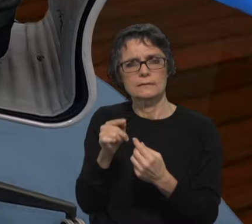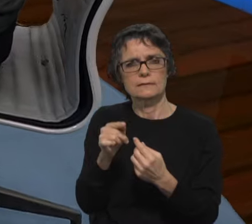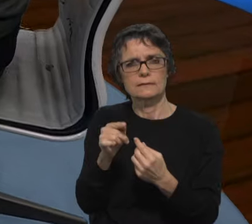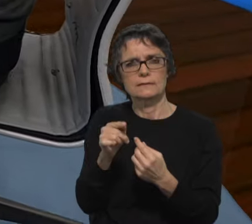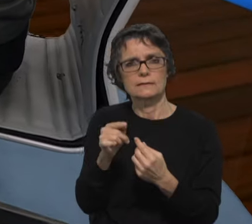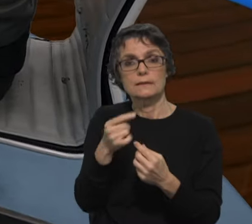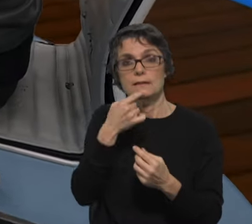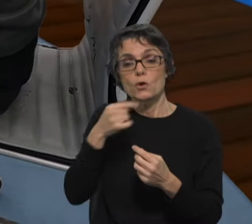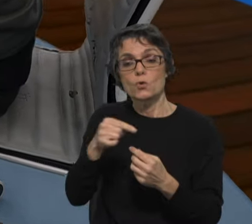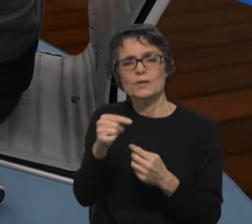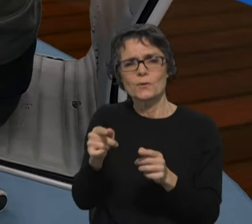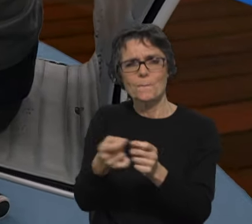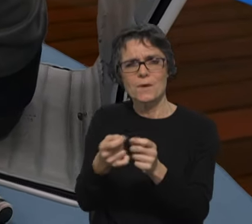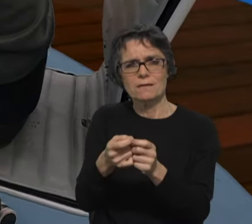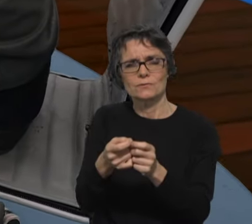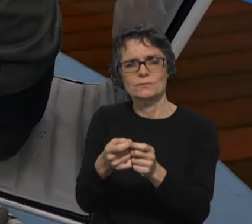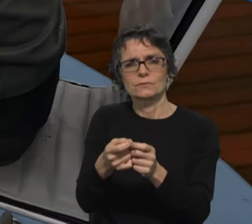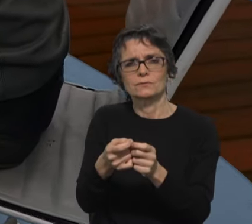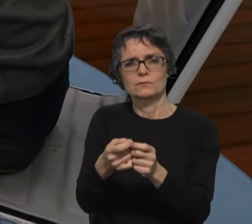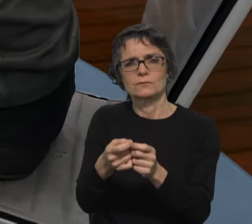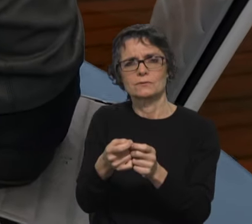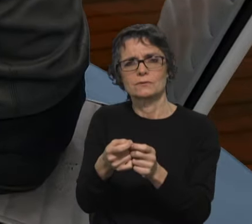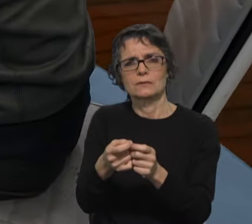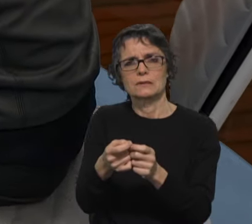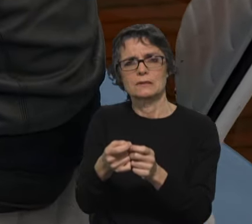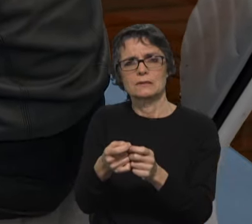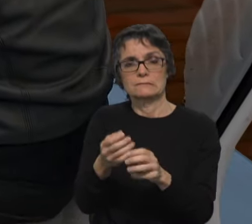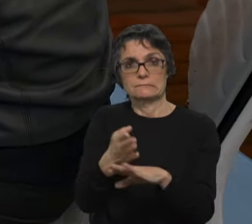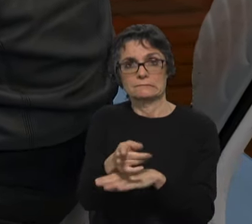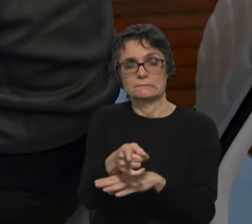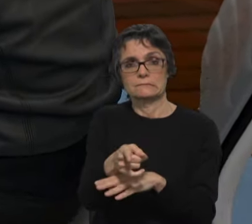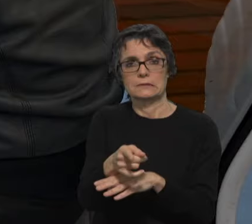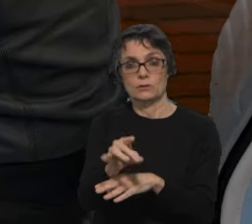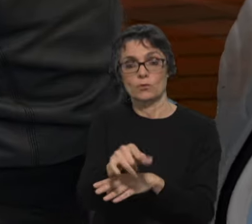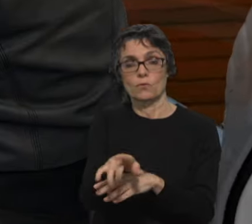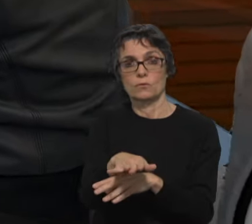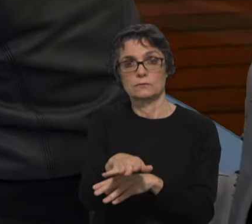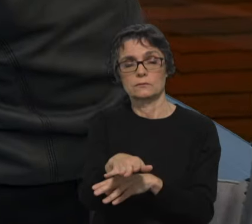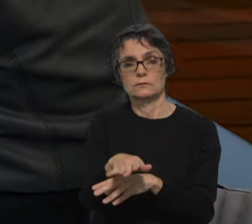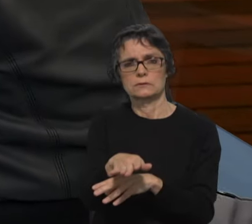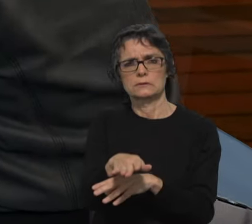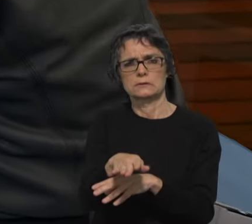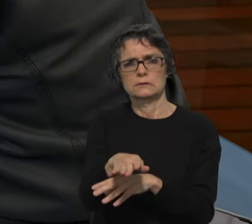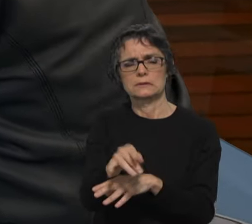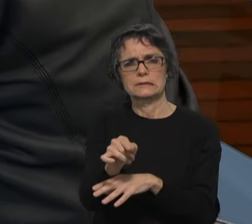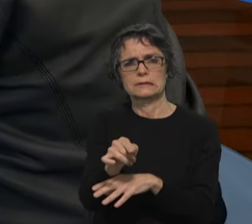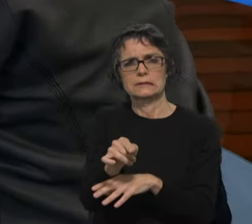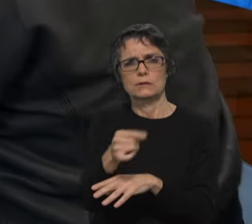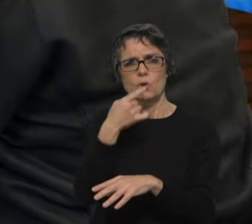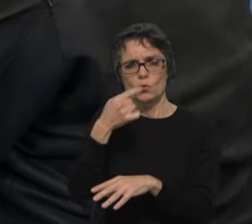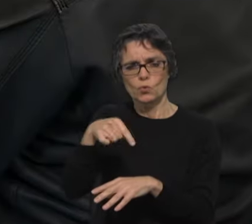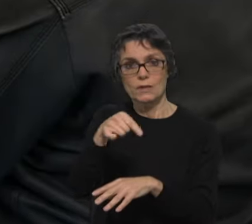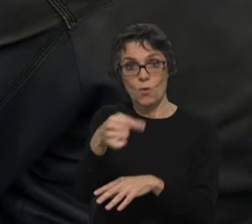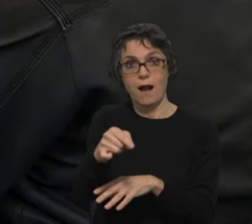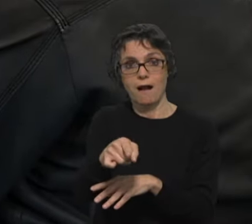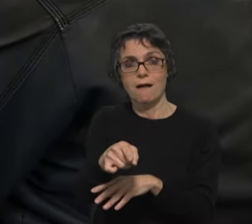do Rio Aliás a fronteira mesmo Direta com com segura na na própria localidade eh eh o rio passa